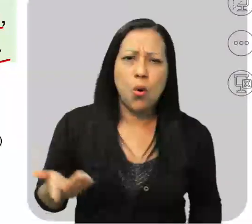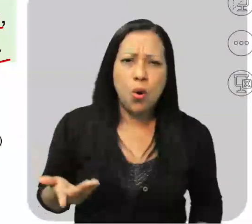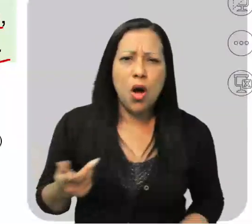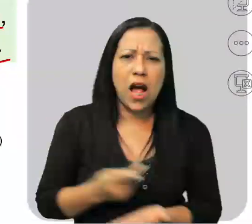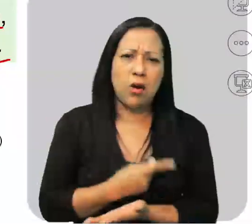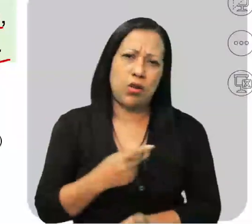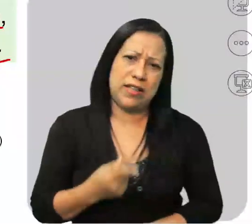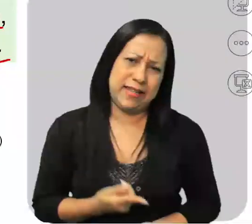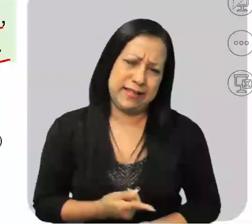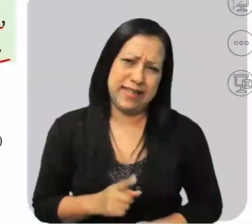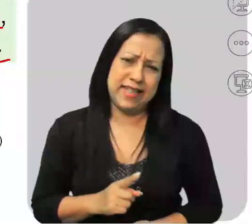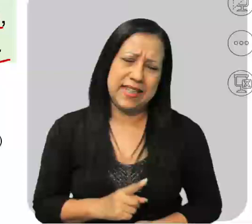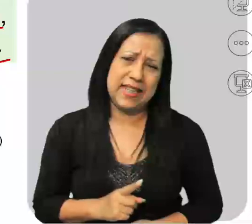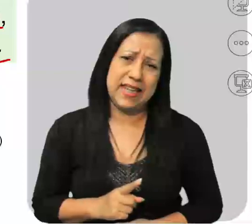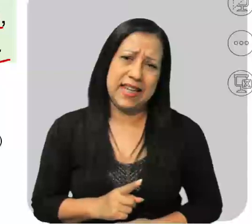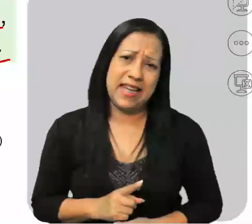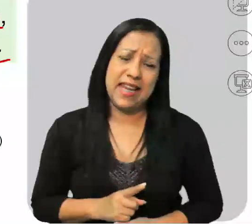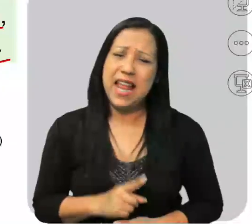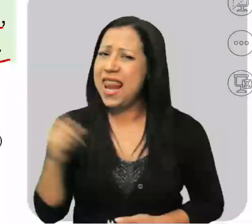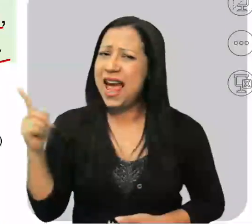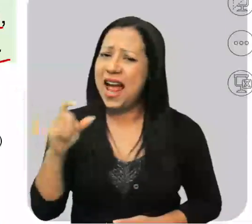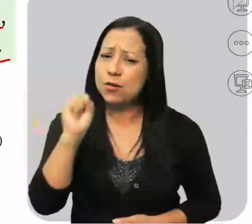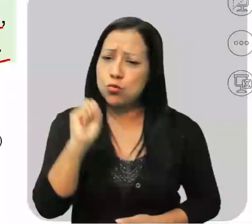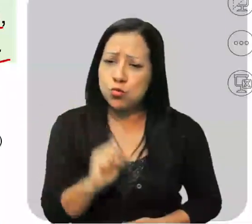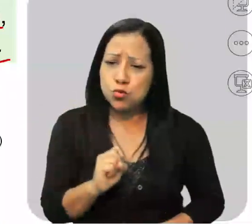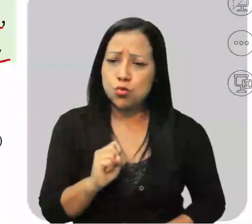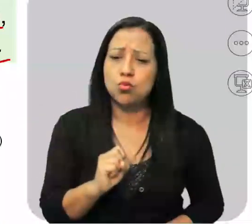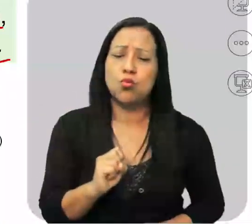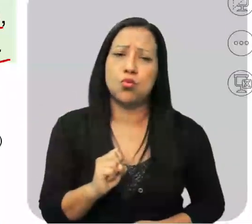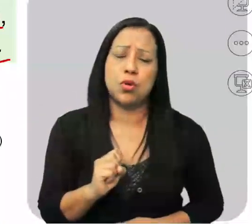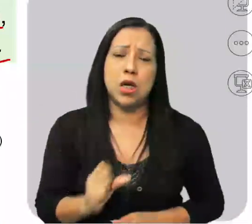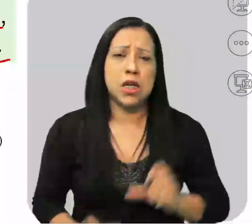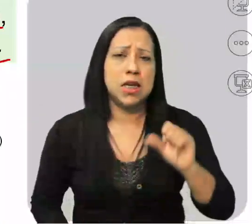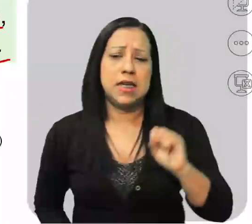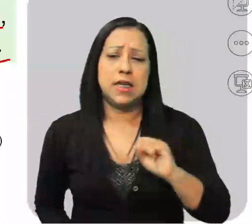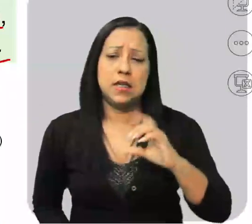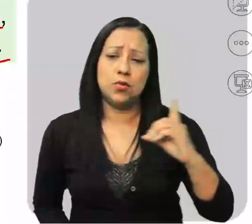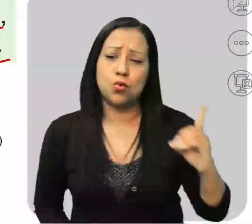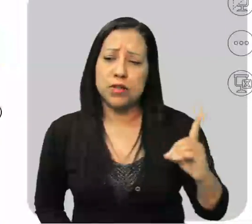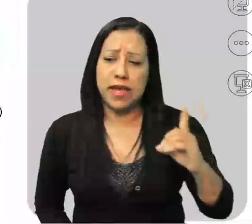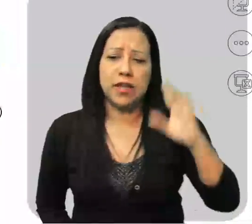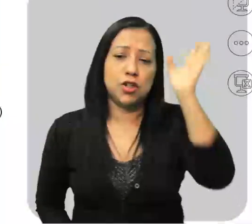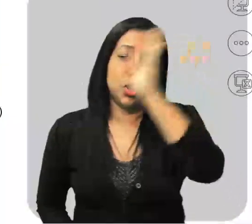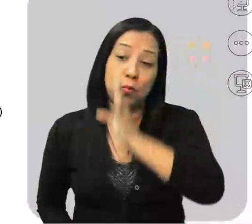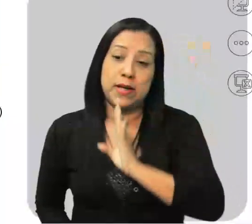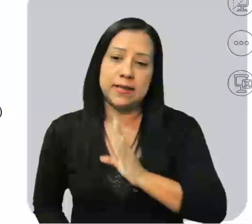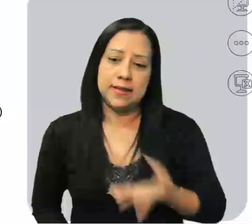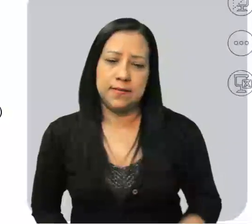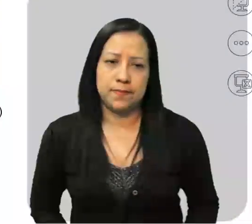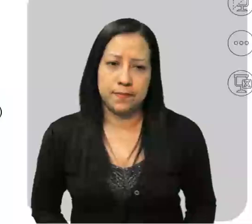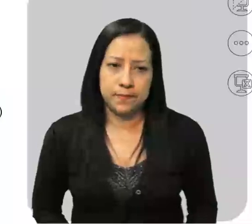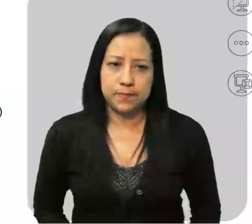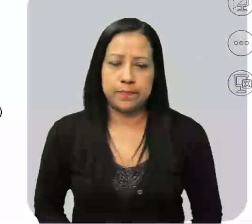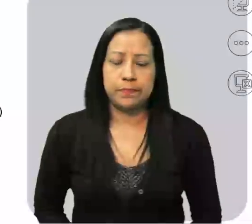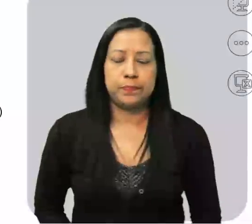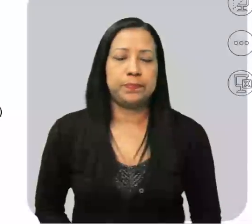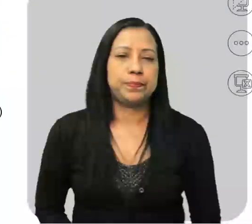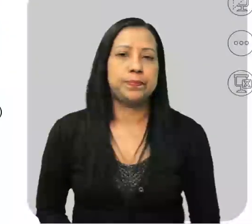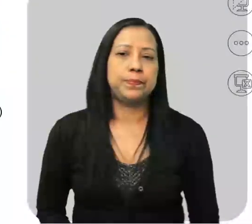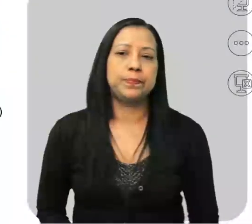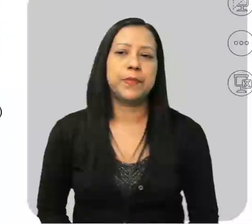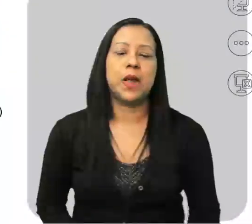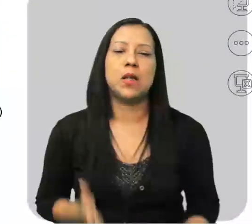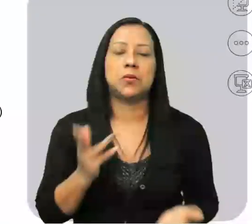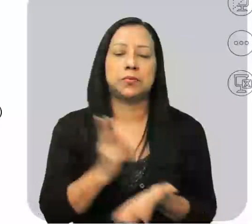Professor, então isso acontece lá, principalmente lá para a região sul e sudeste do Brasil. Exatamente.